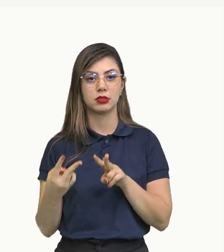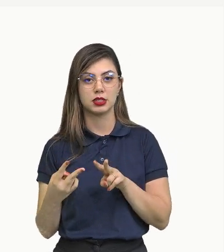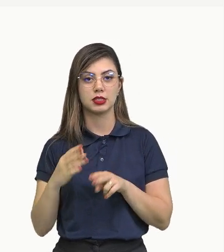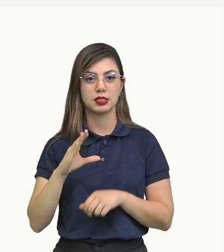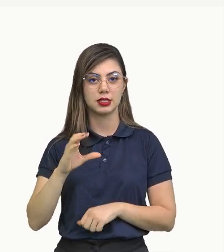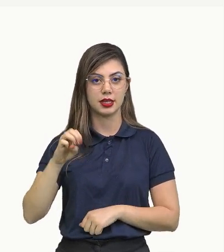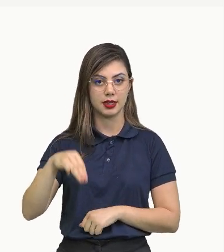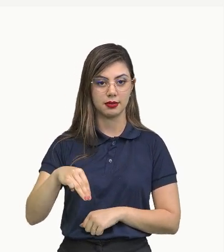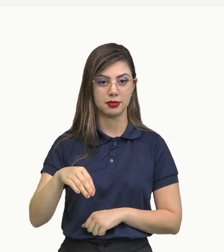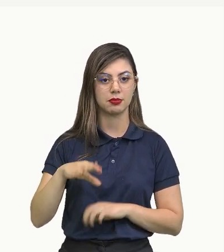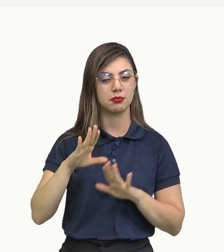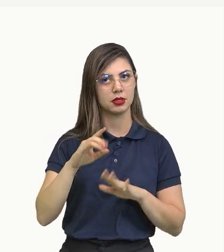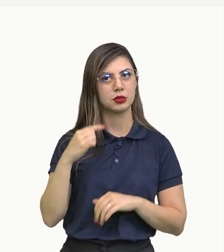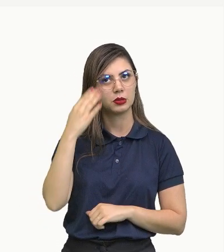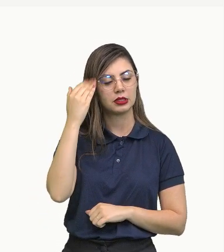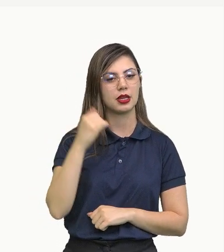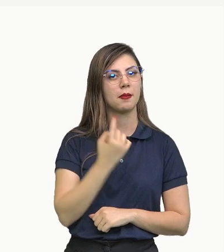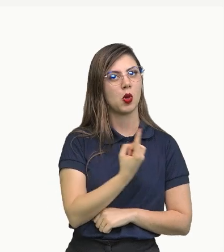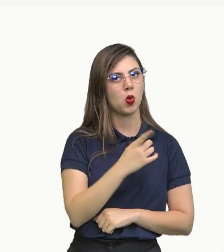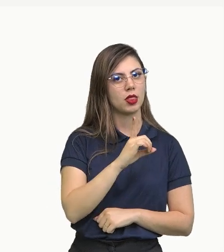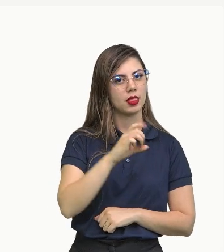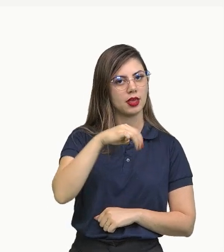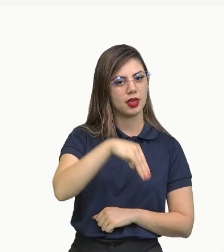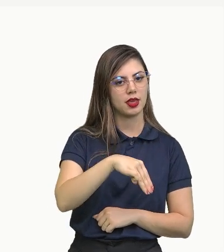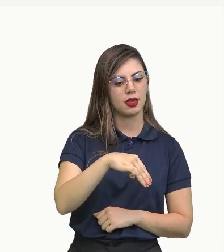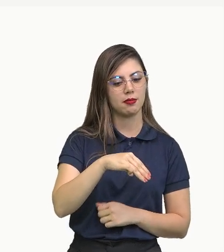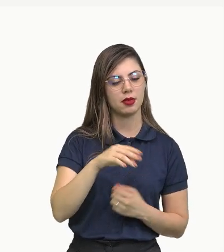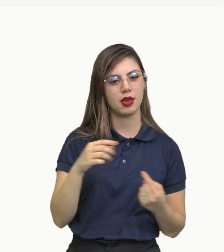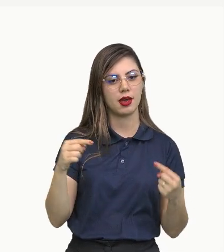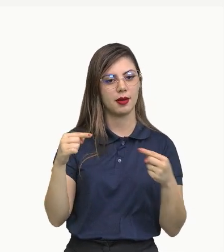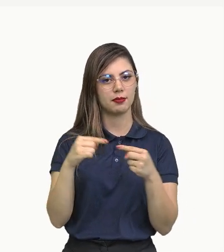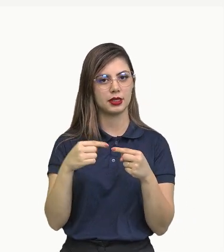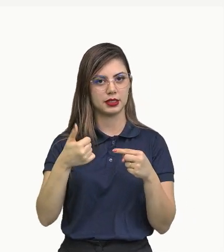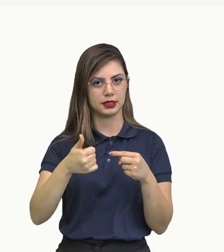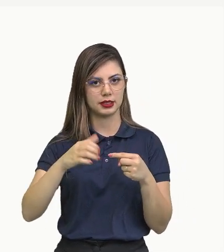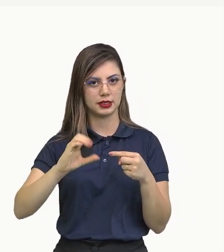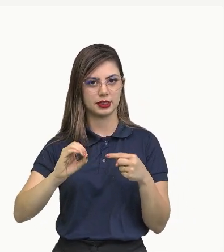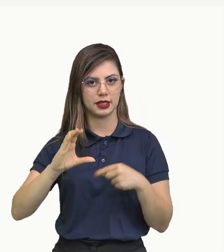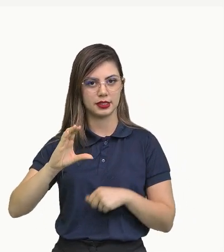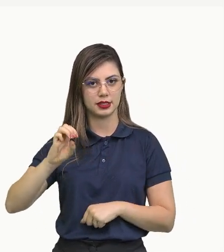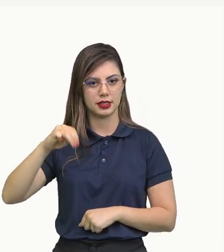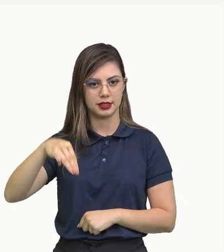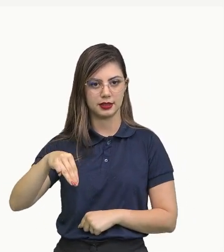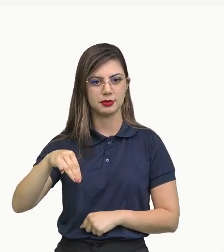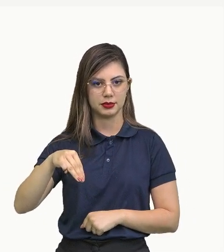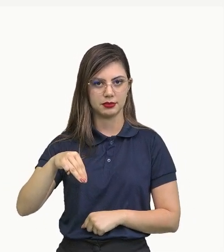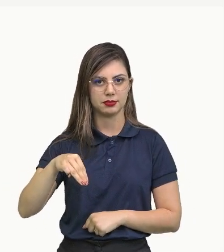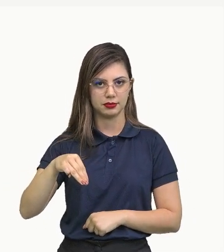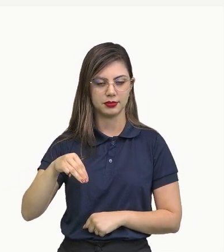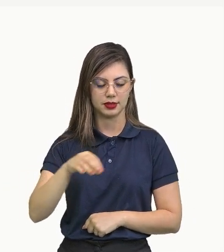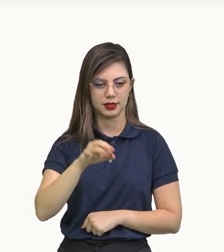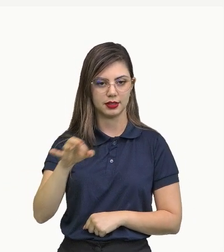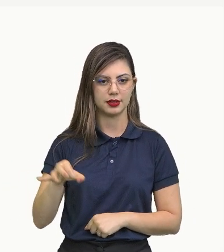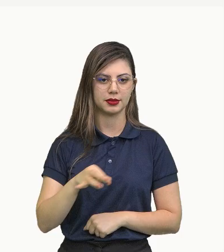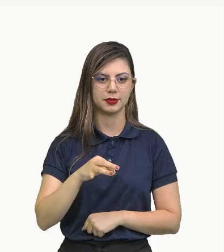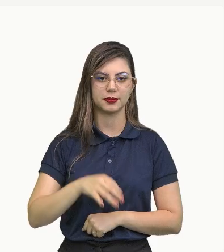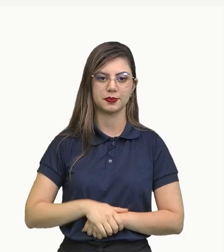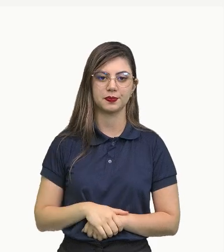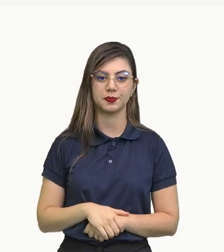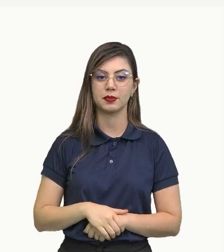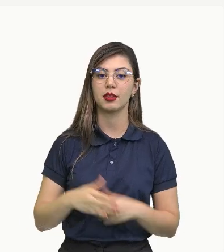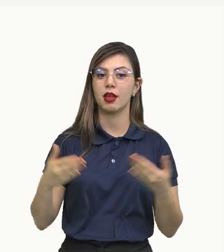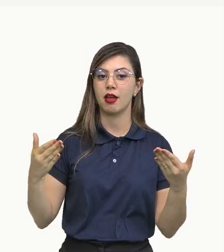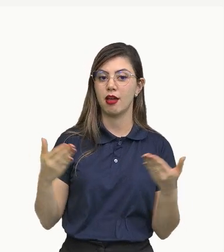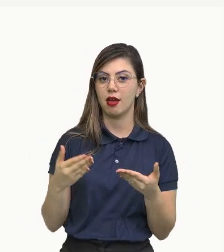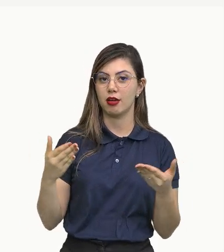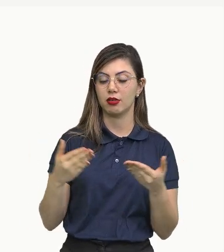que 1 decímetro vai ser trocado para 10 centímetros, que essa é a relação. Aplicando aí